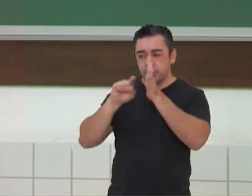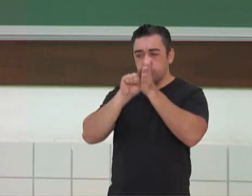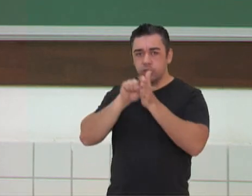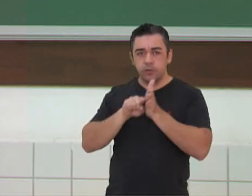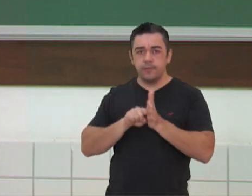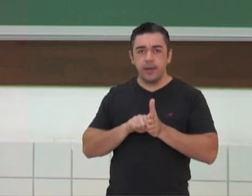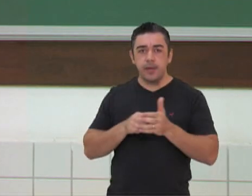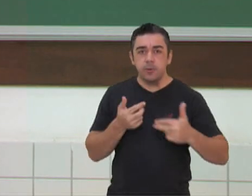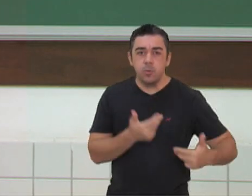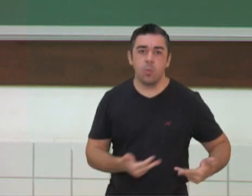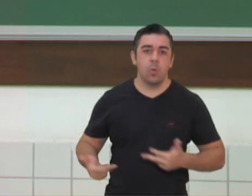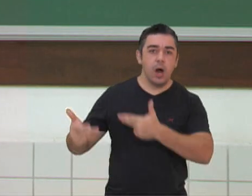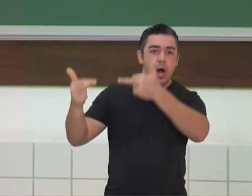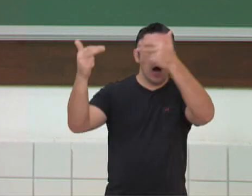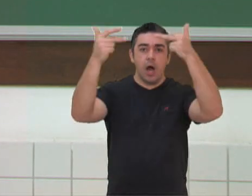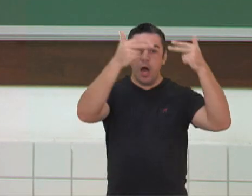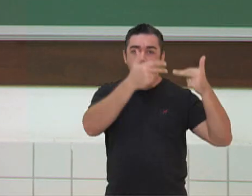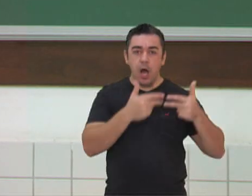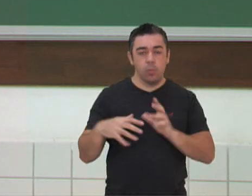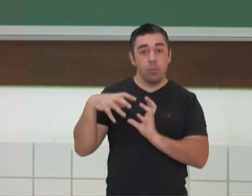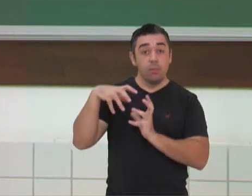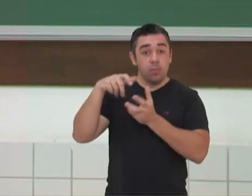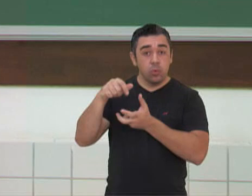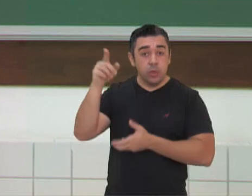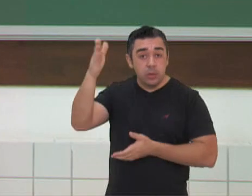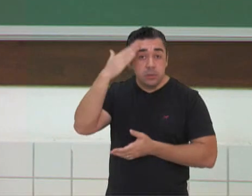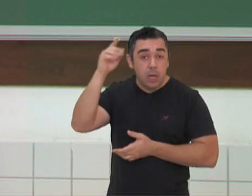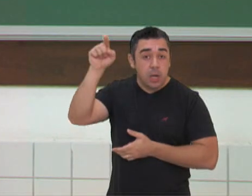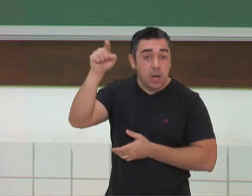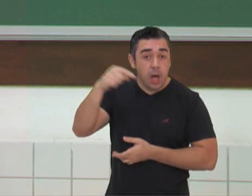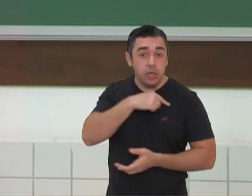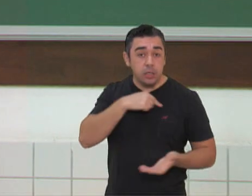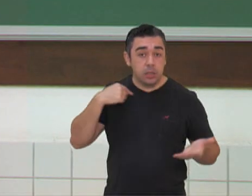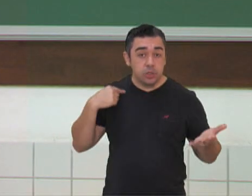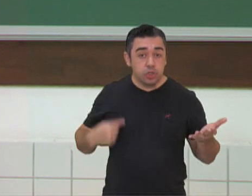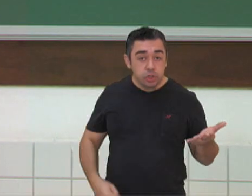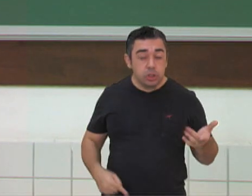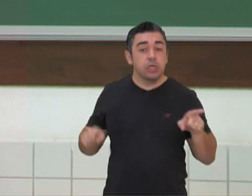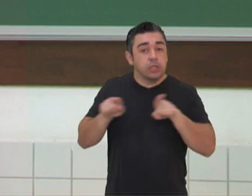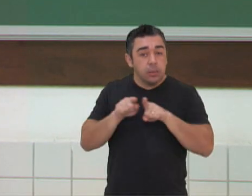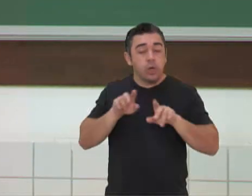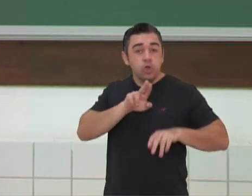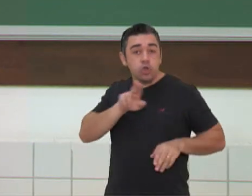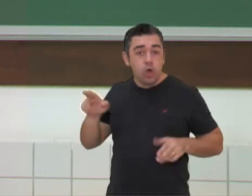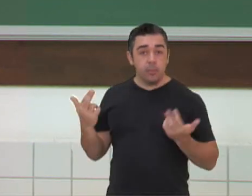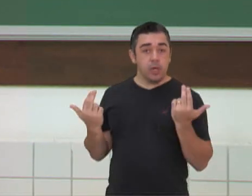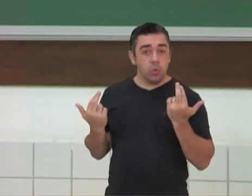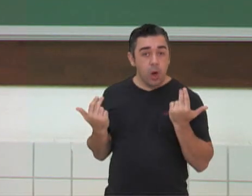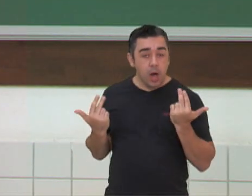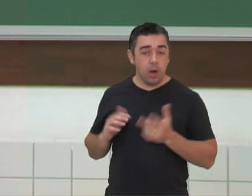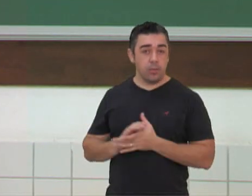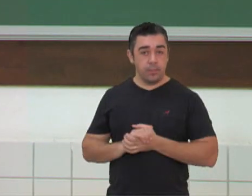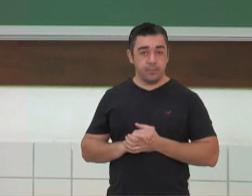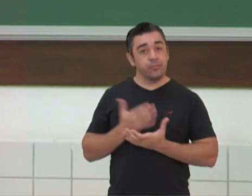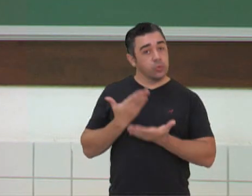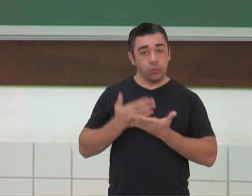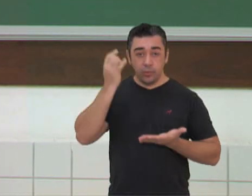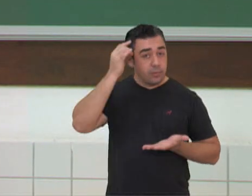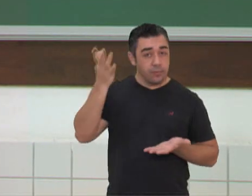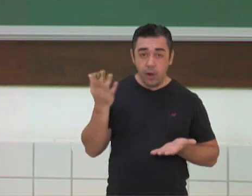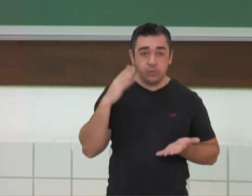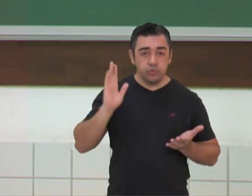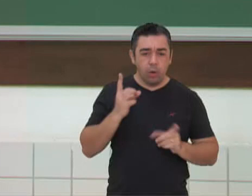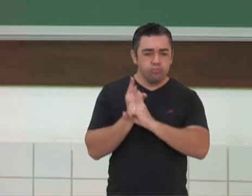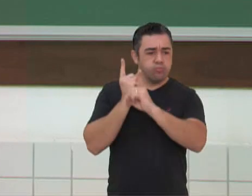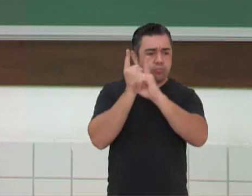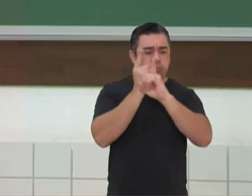igual em qualquer local do planeta, né? Então, eu sei que lá na China estavam estudando essa batata também e que já tem estudo sobre ela. Então, vai ficar mais fácil de eu ver o que já